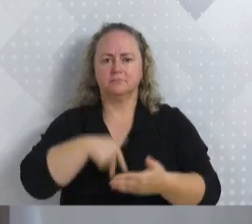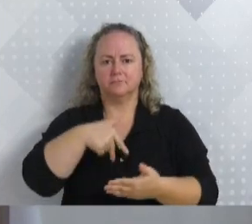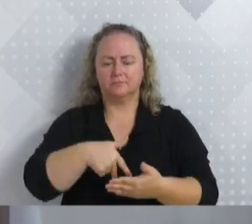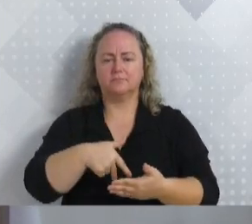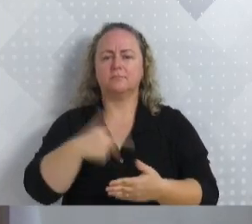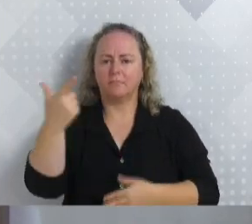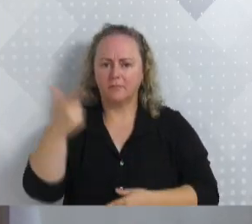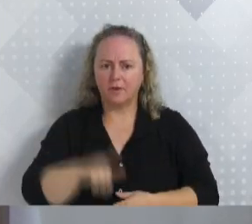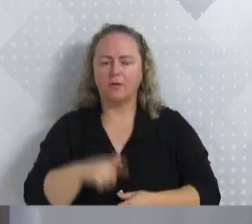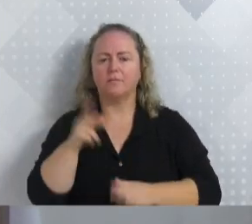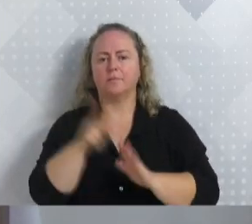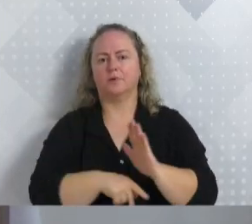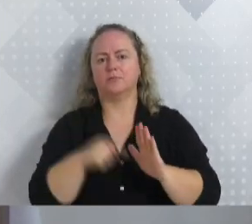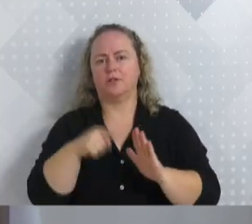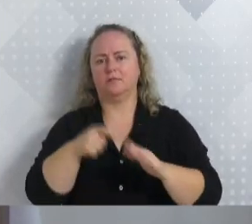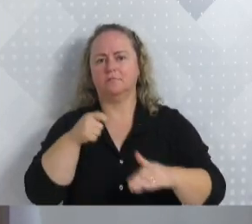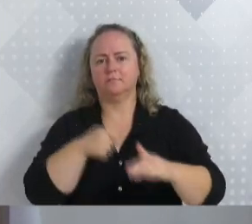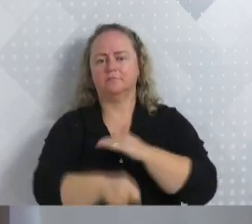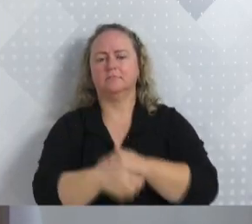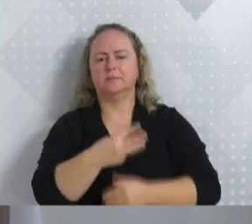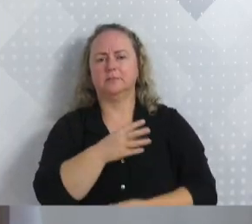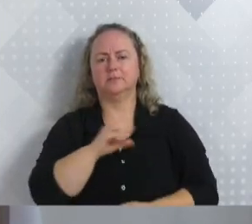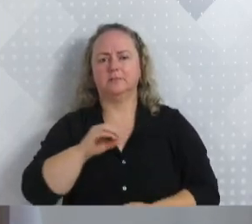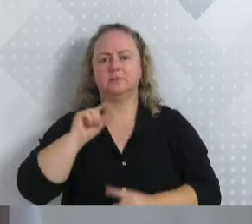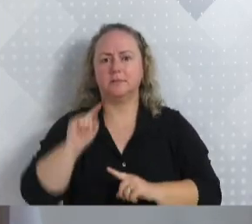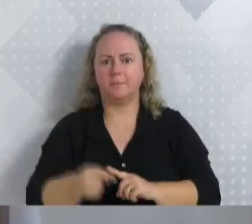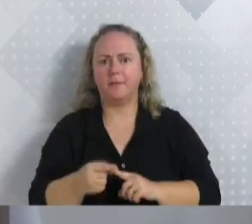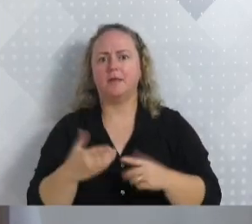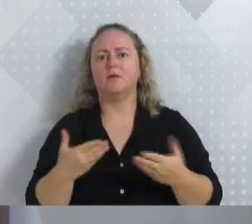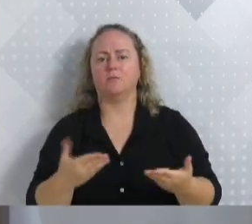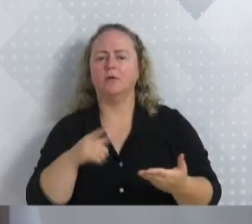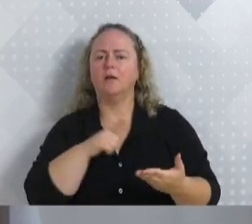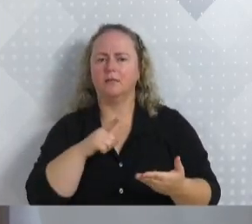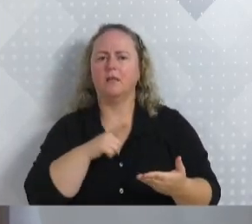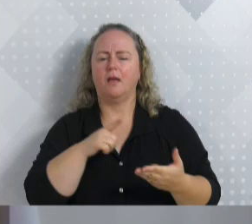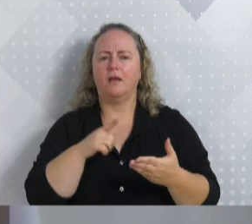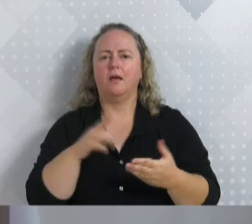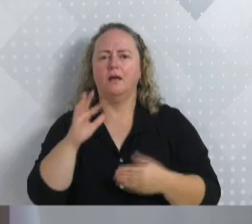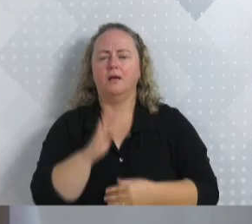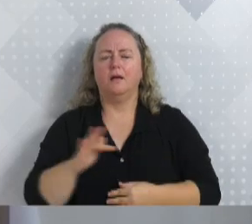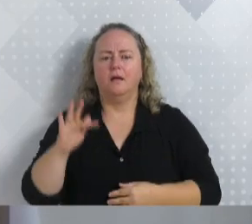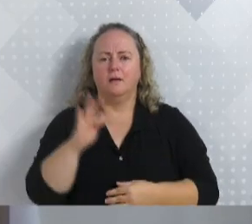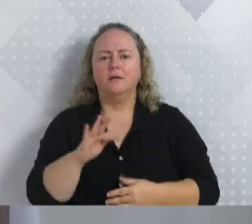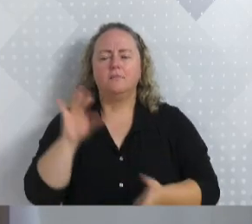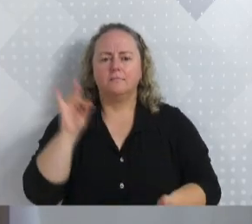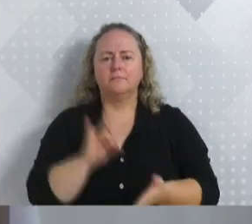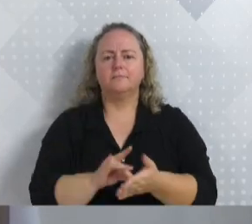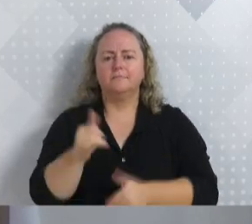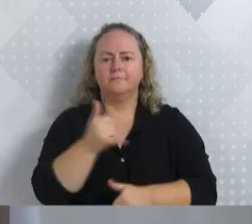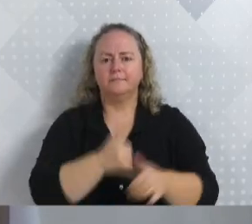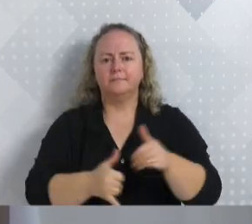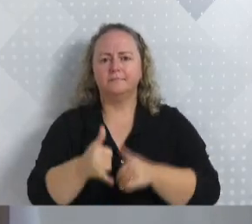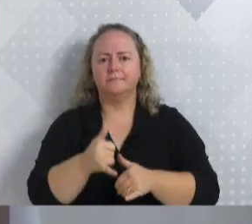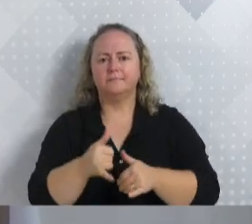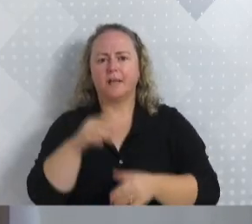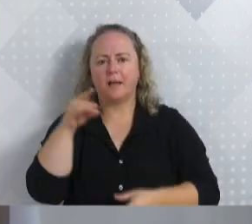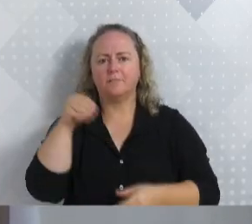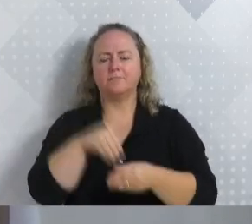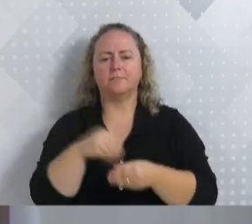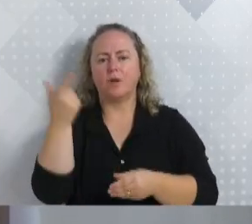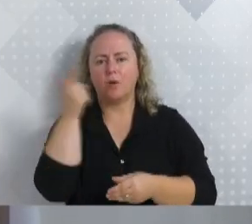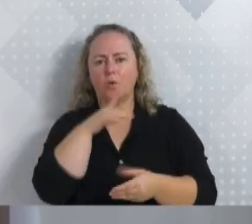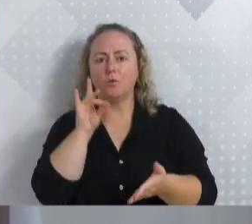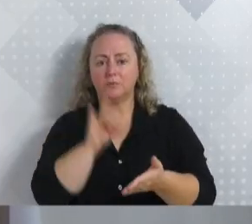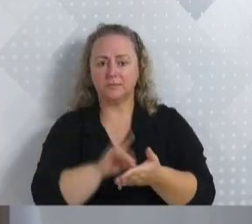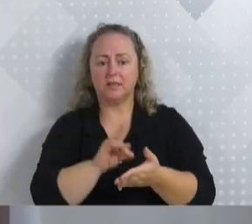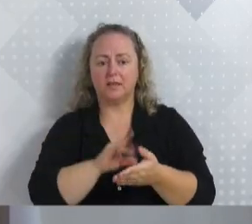um projeto com investimento de mais de 300 mil reais na cidade de Blumenau, vindo da Fundação Internacional Rotária, na implantação de mais de 30 fossas ecológicas na